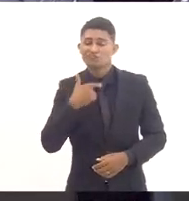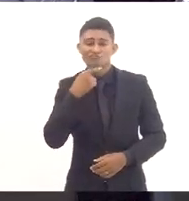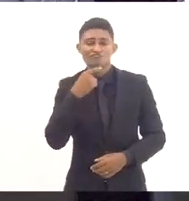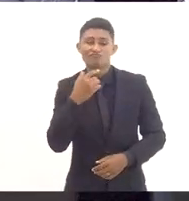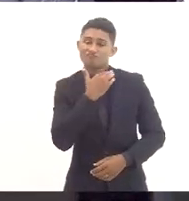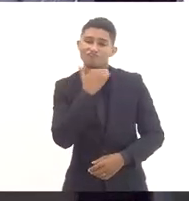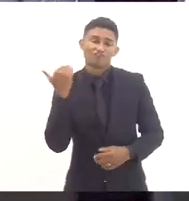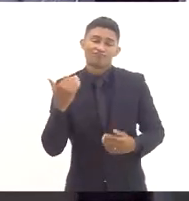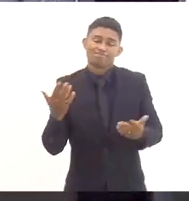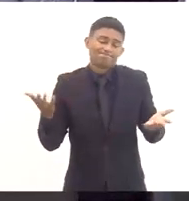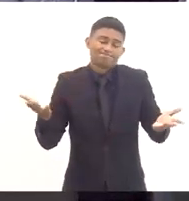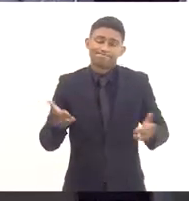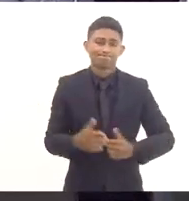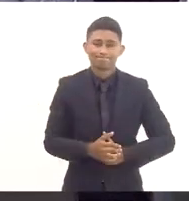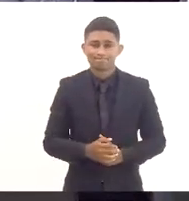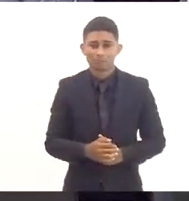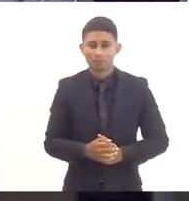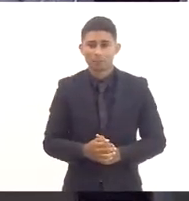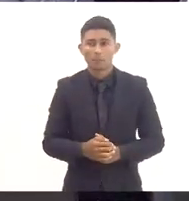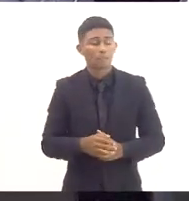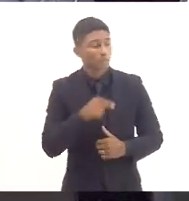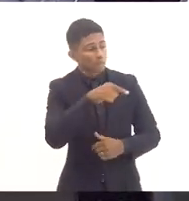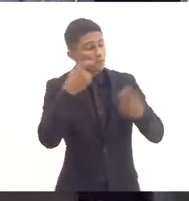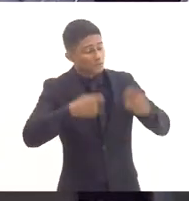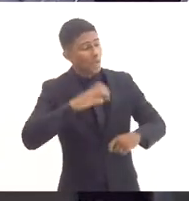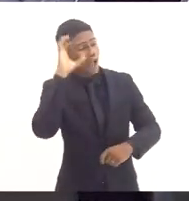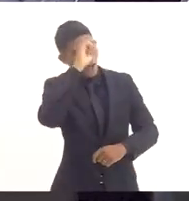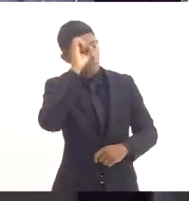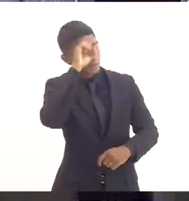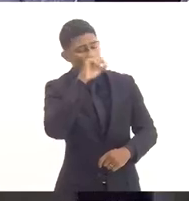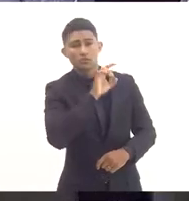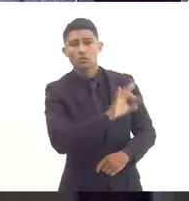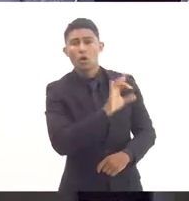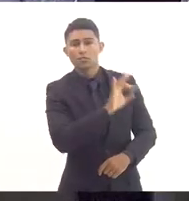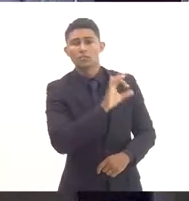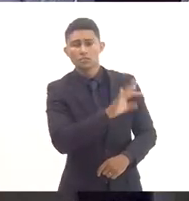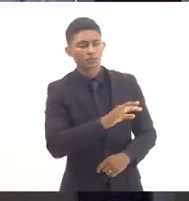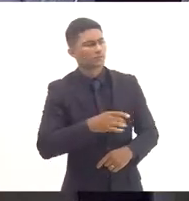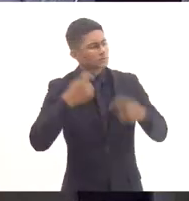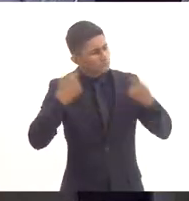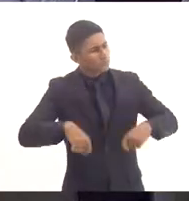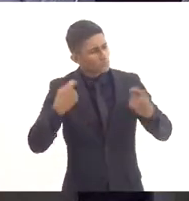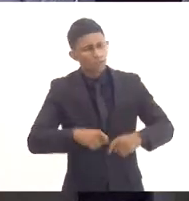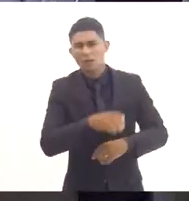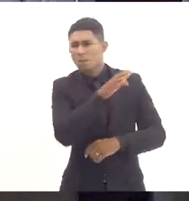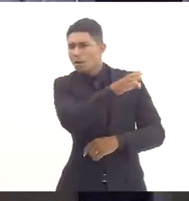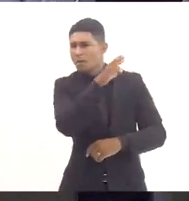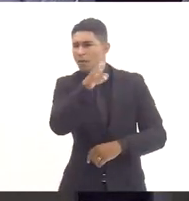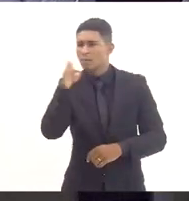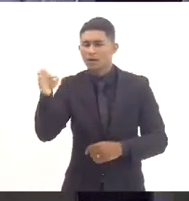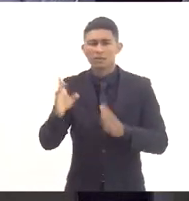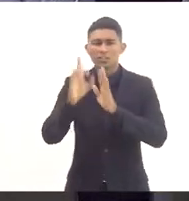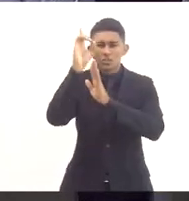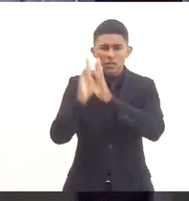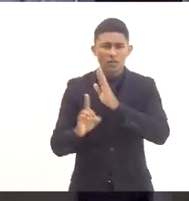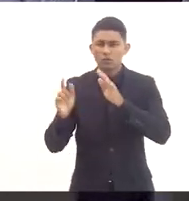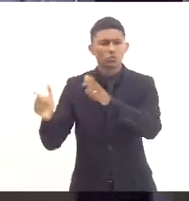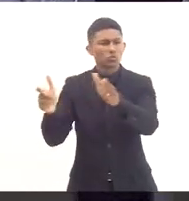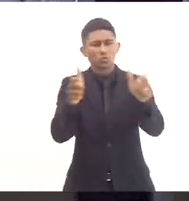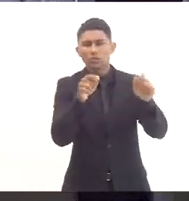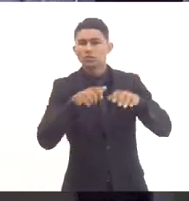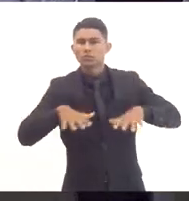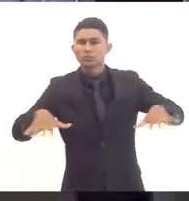amanhã eu não estou se você tem que aprender andar sozinho andar com a tuas pernas saber dos teus dias e onde que você vai brigar por